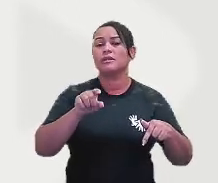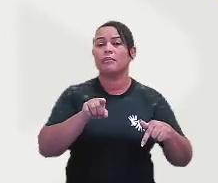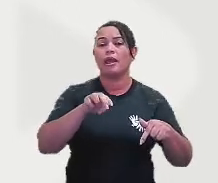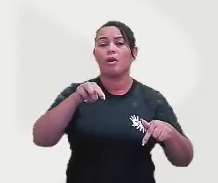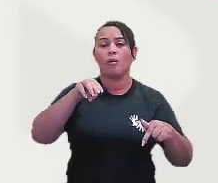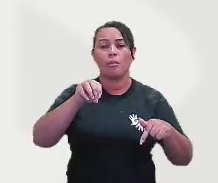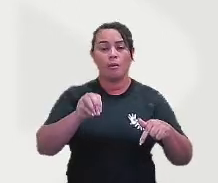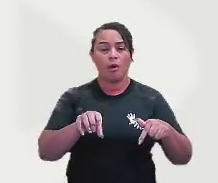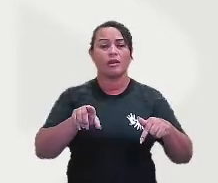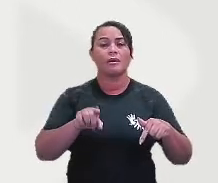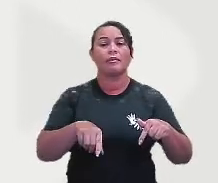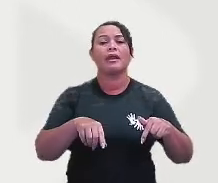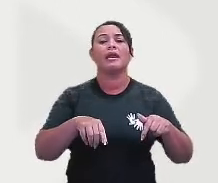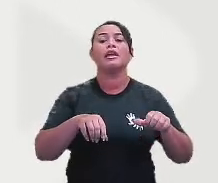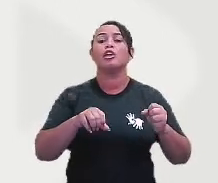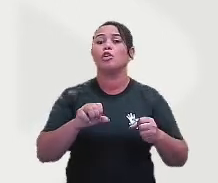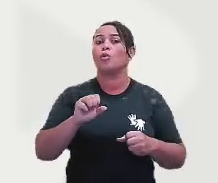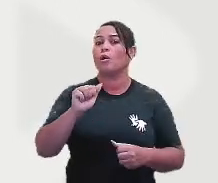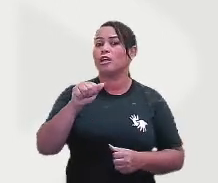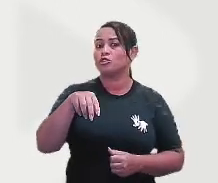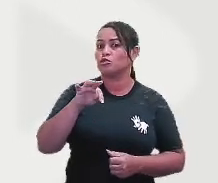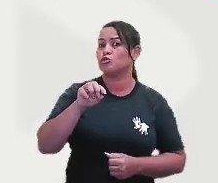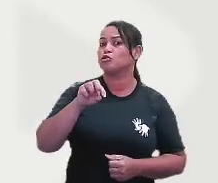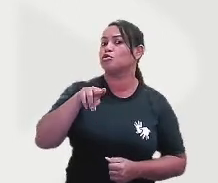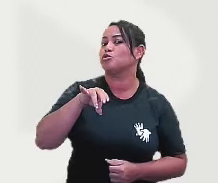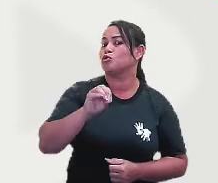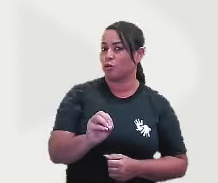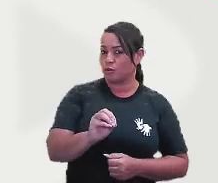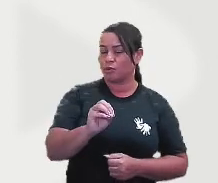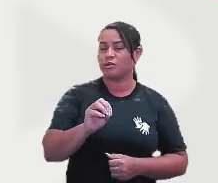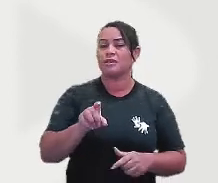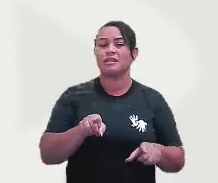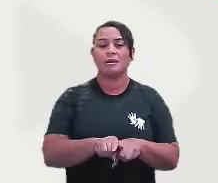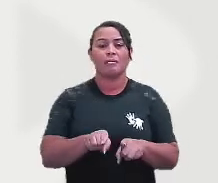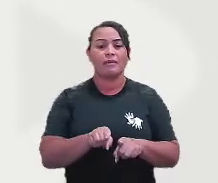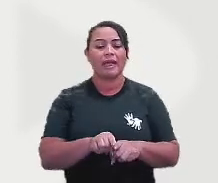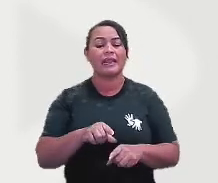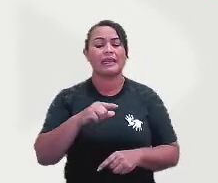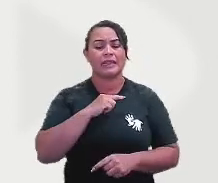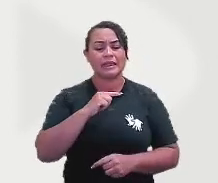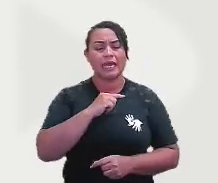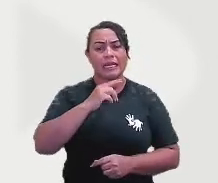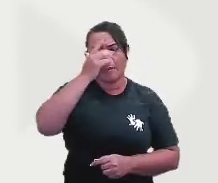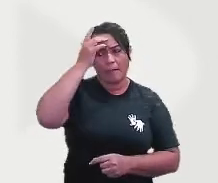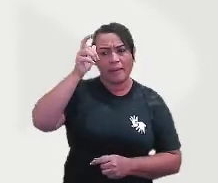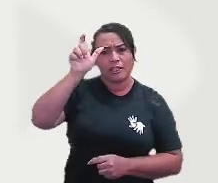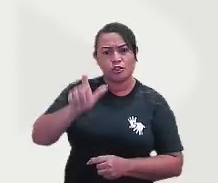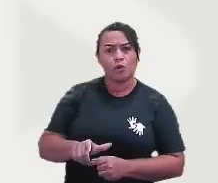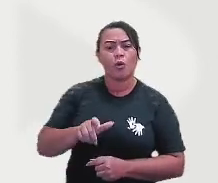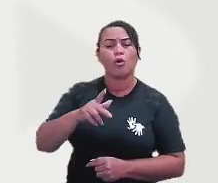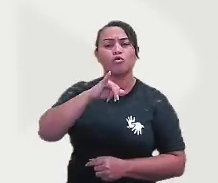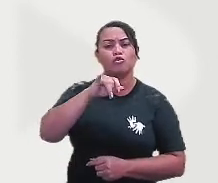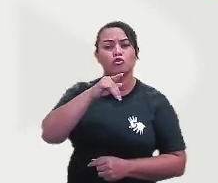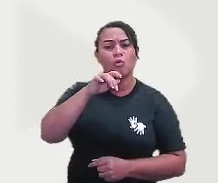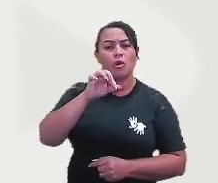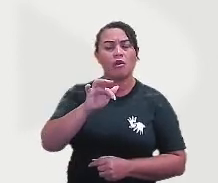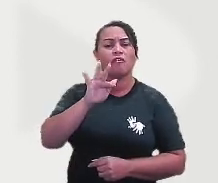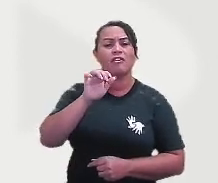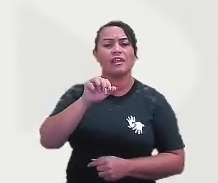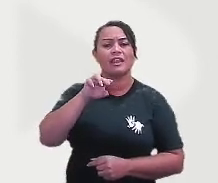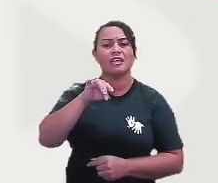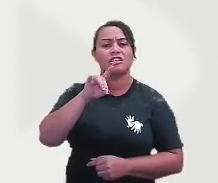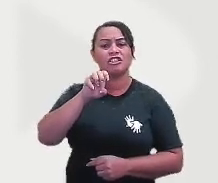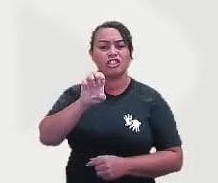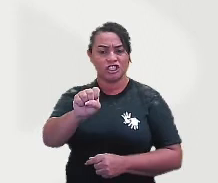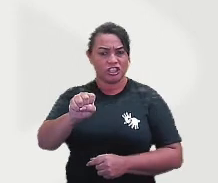Cardoso, português e grande nome da batalha, além do próprio João Fernandes Vieira, afirmando